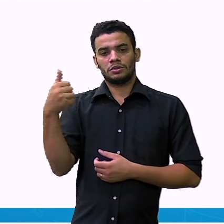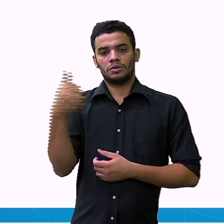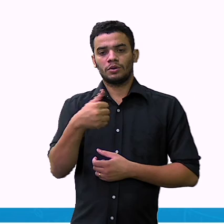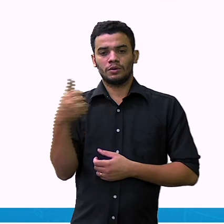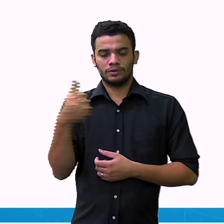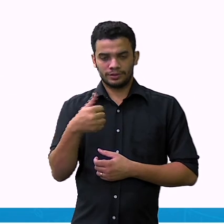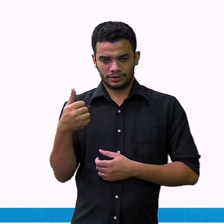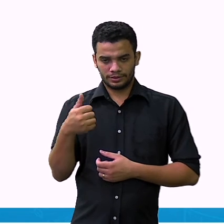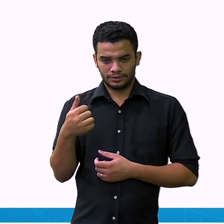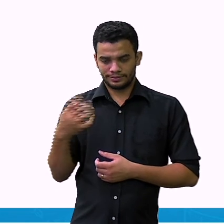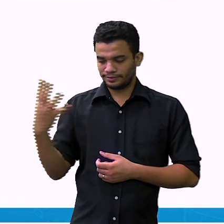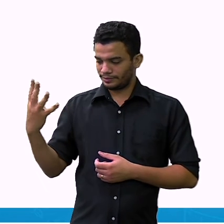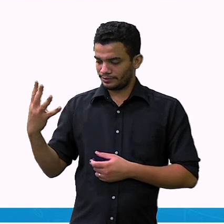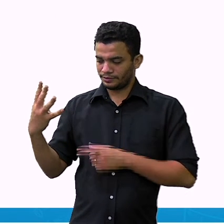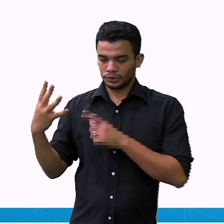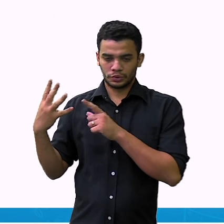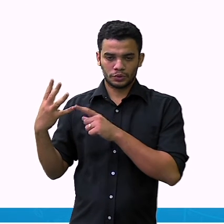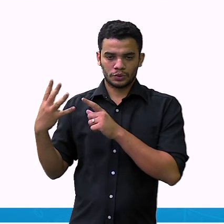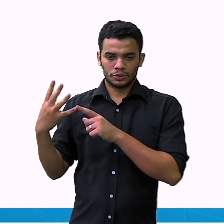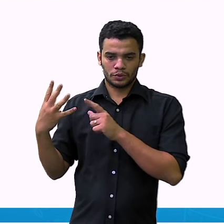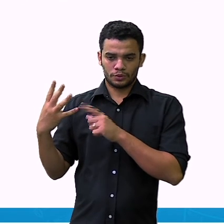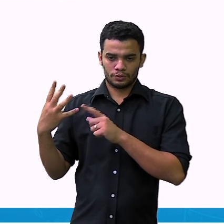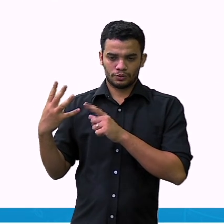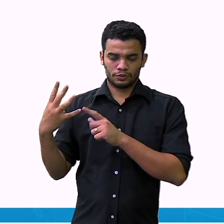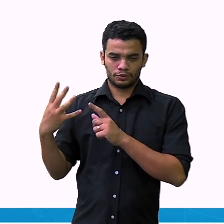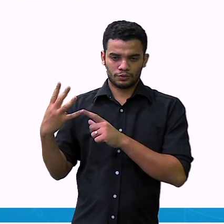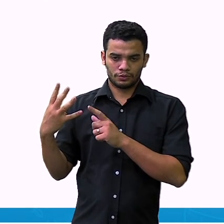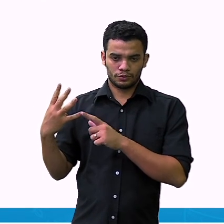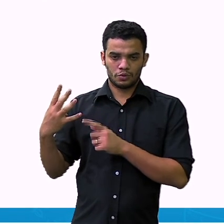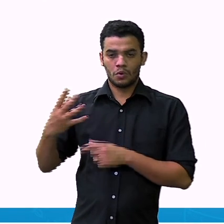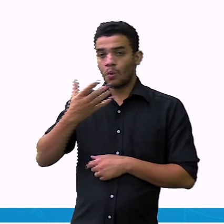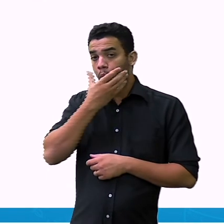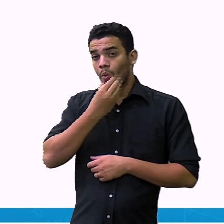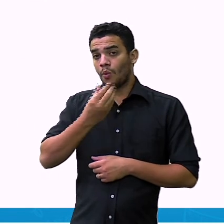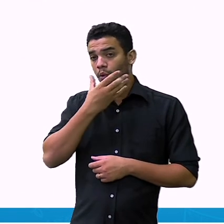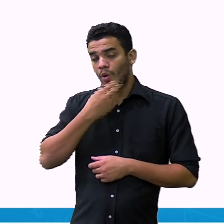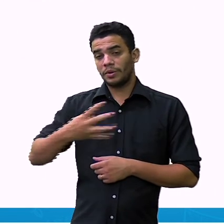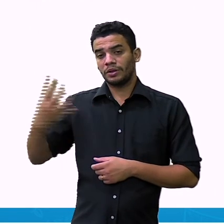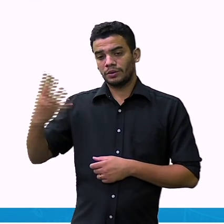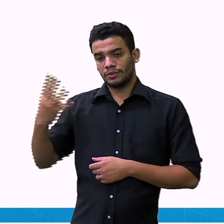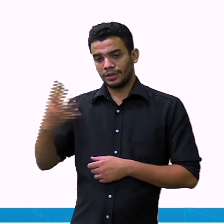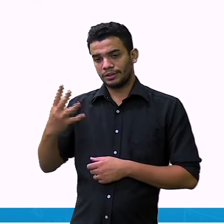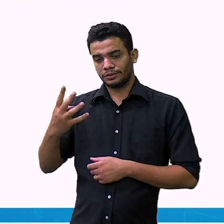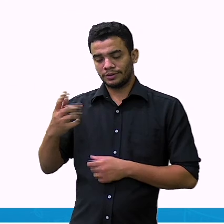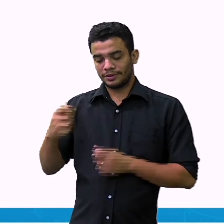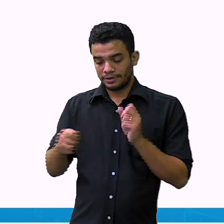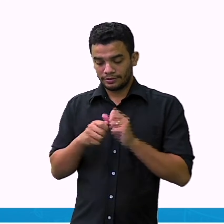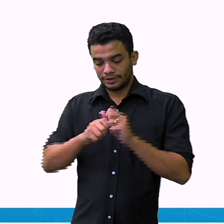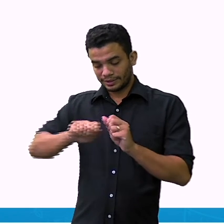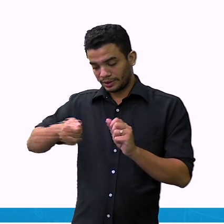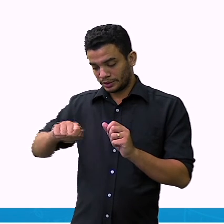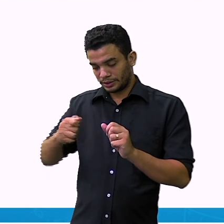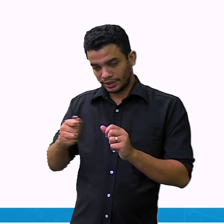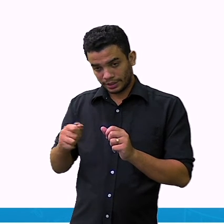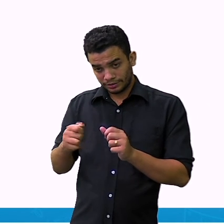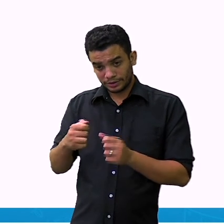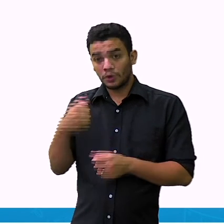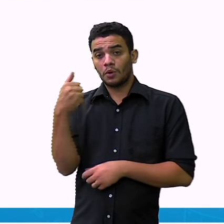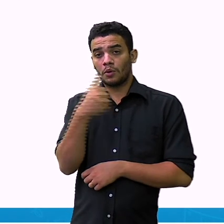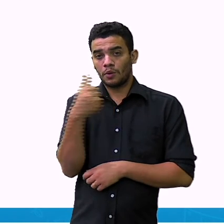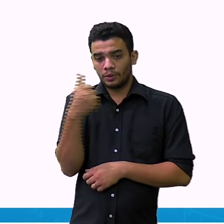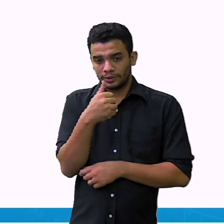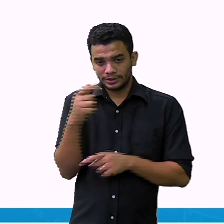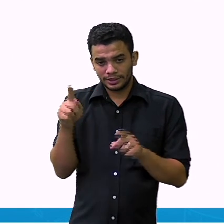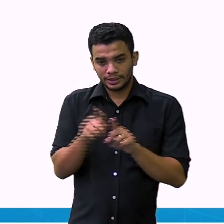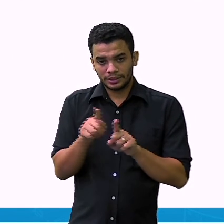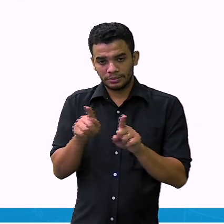10, 11. Empatou. Empatou com quem? Ficou com um número parecido de quem aqui? Do